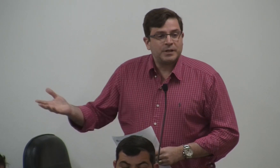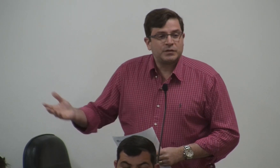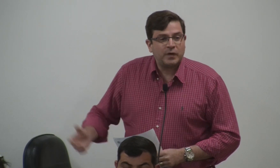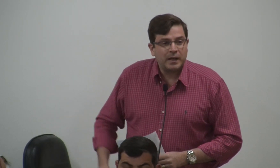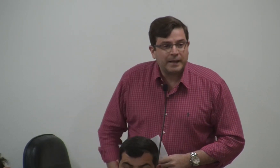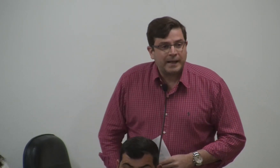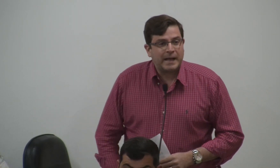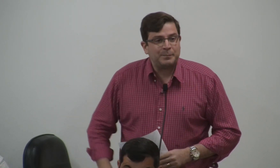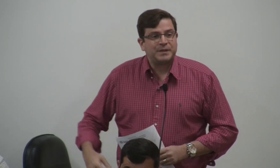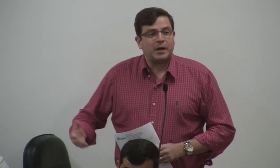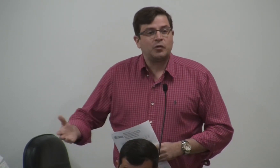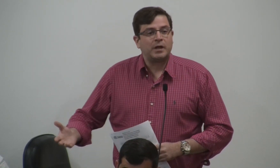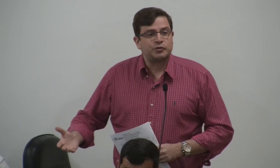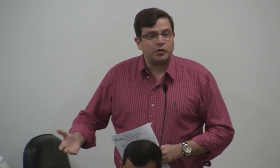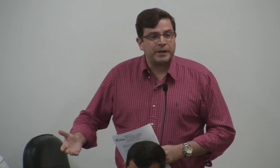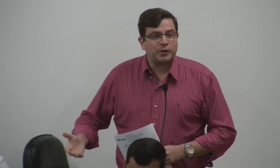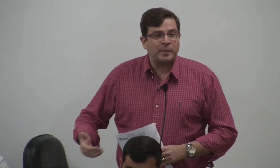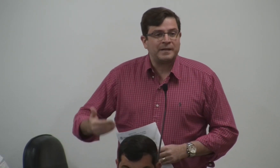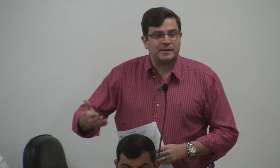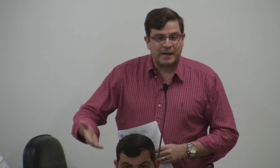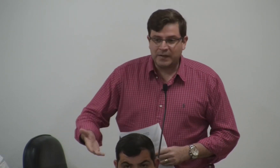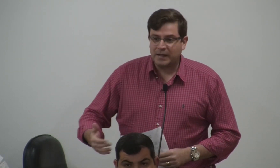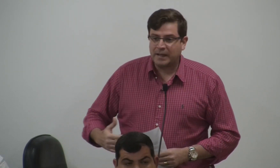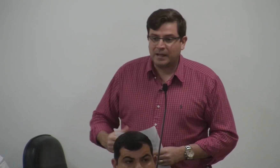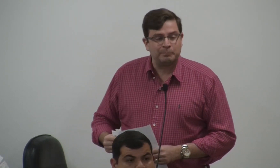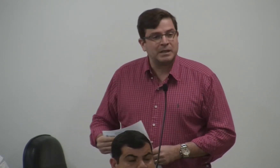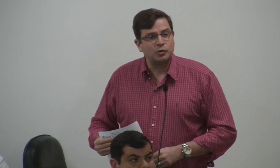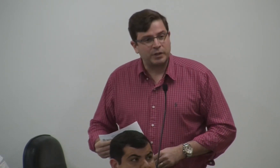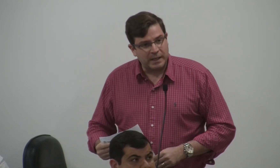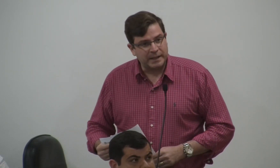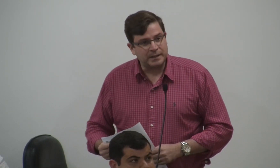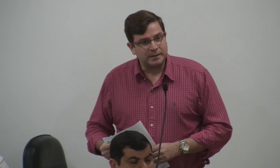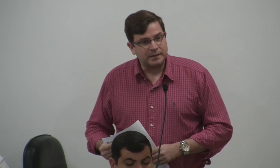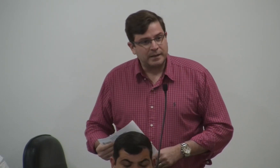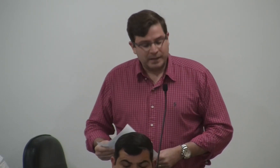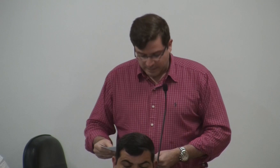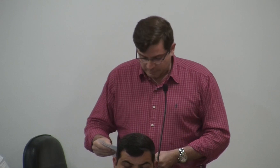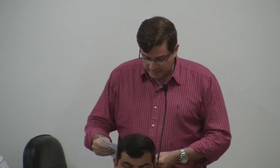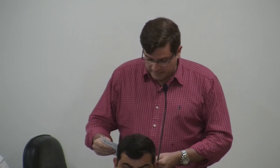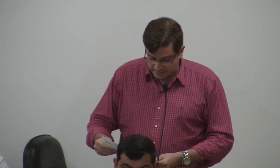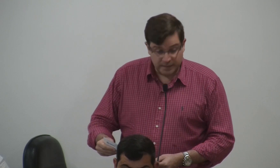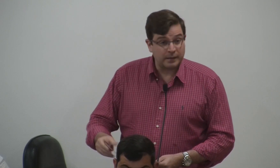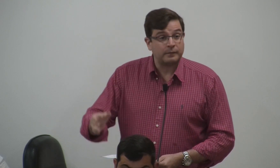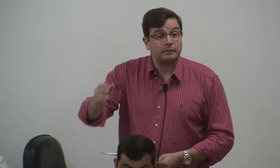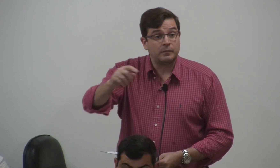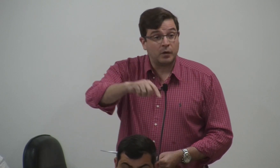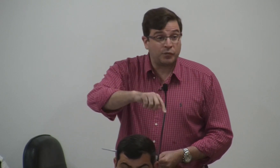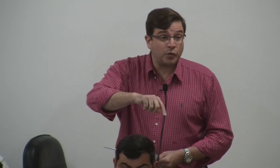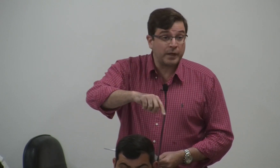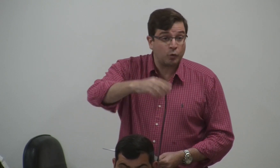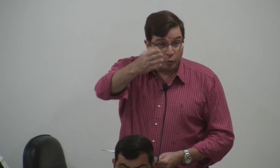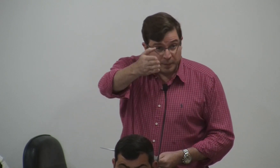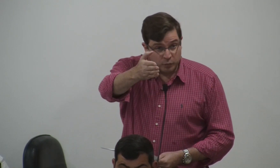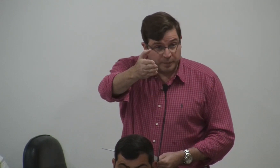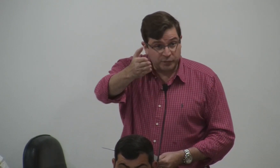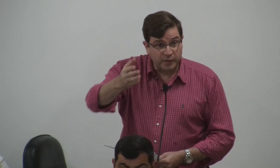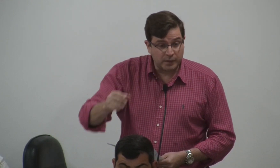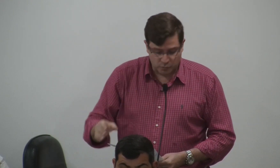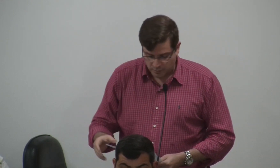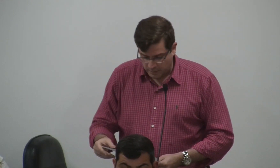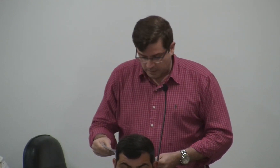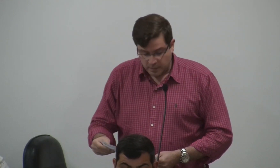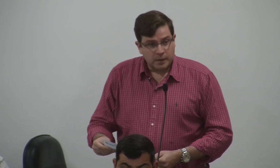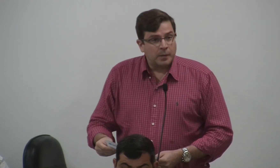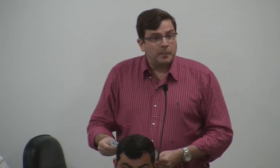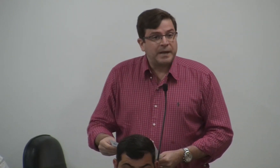a gente falar que é capital da joia e ter uma entrada daquela abandonada é brincadeira. Não foi culpa do